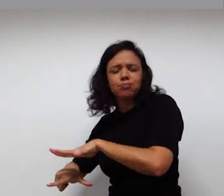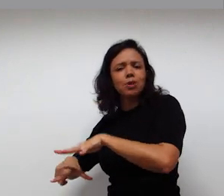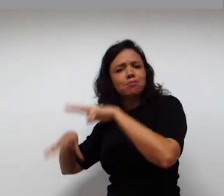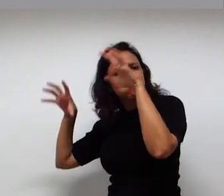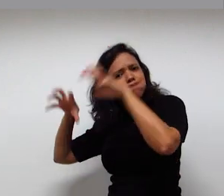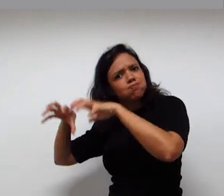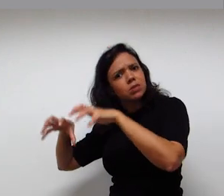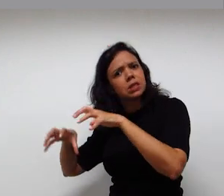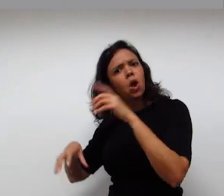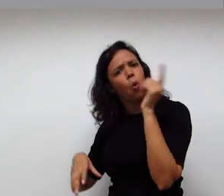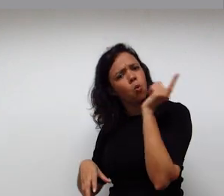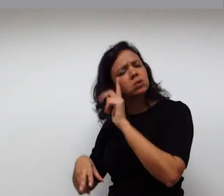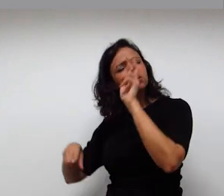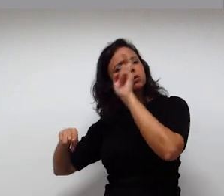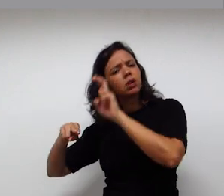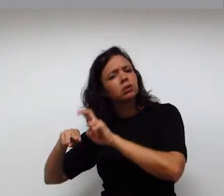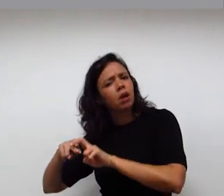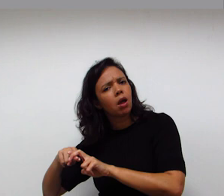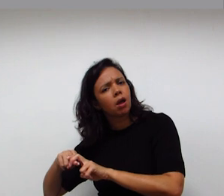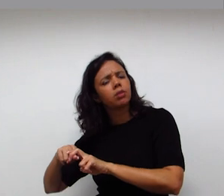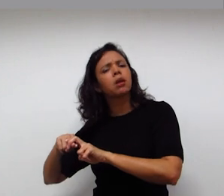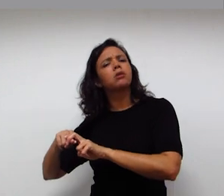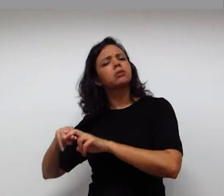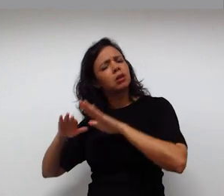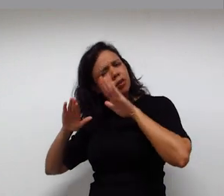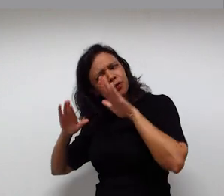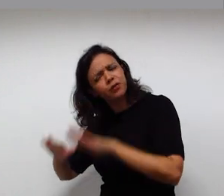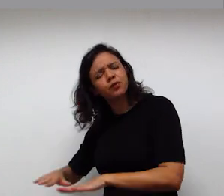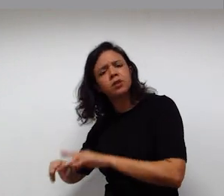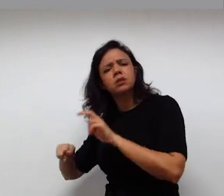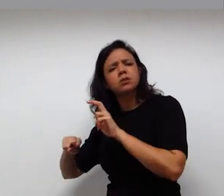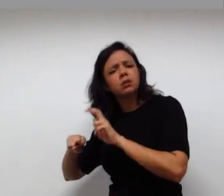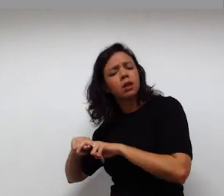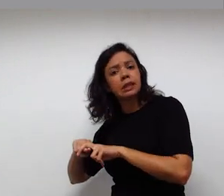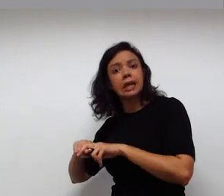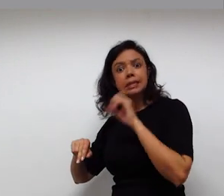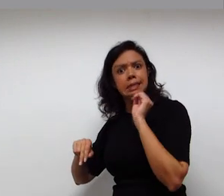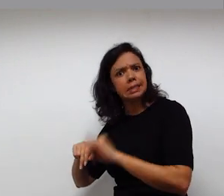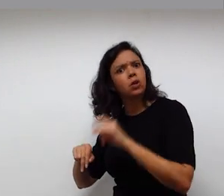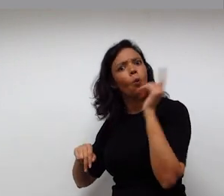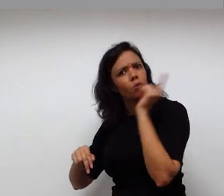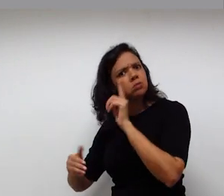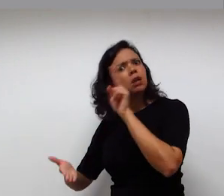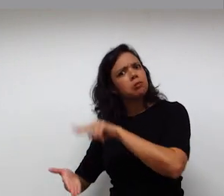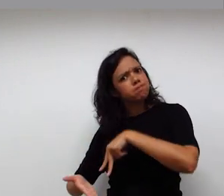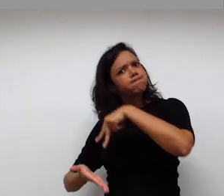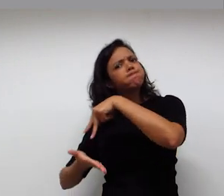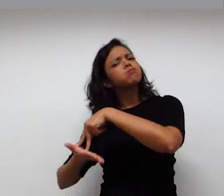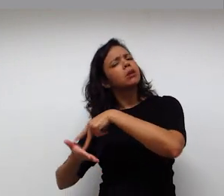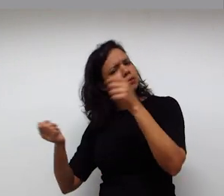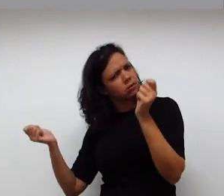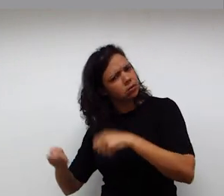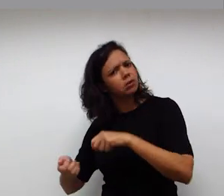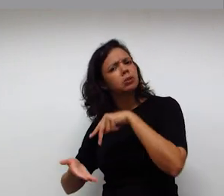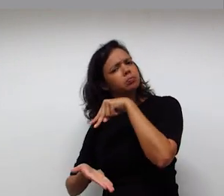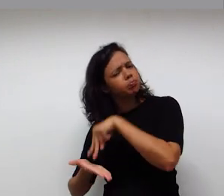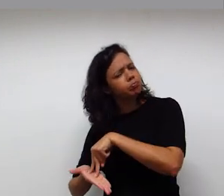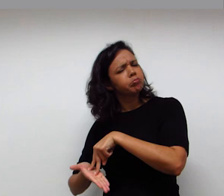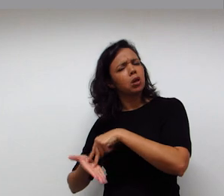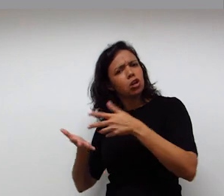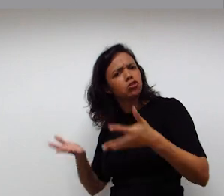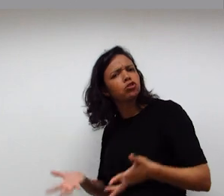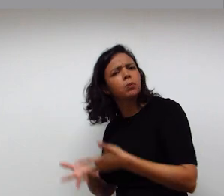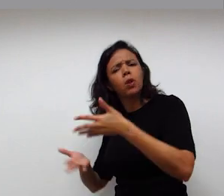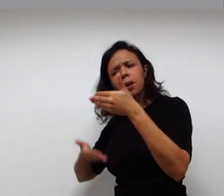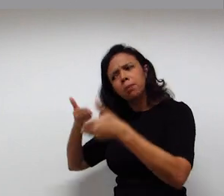ficar sentada, que ela fique sentada nesse momento. Se ela conseguir ficar em pé, que ela fique em pé. E estimular também a